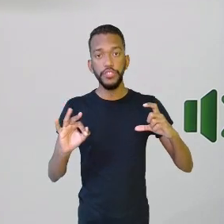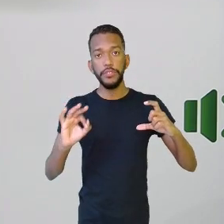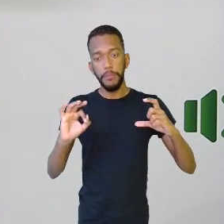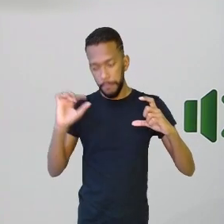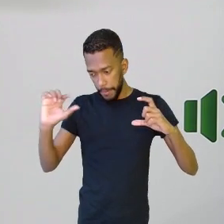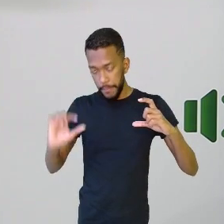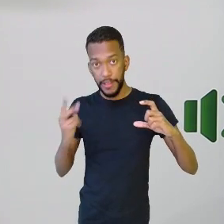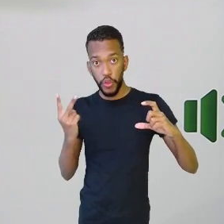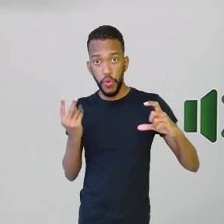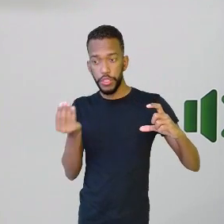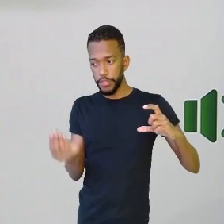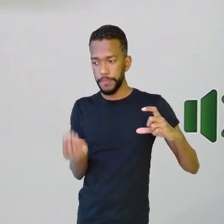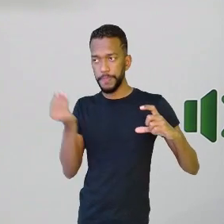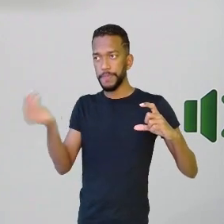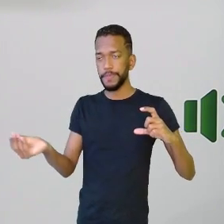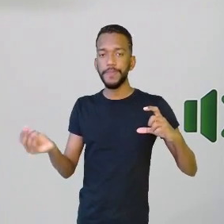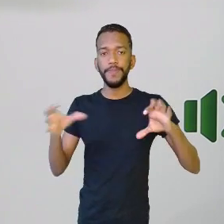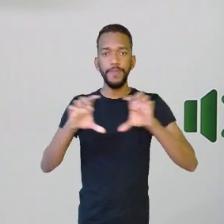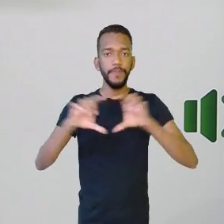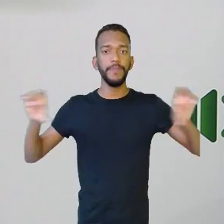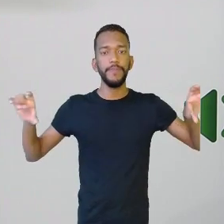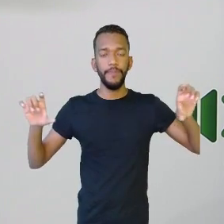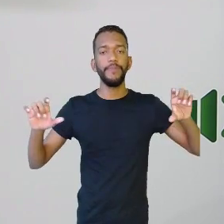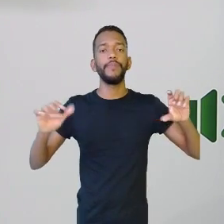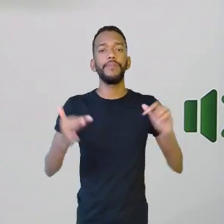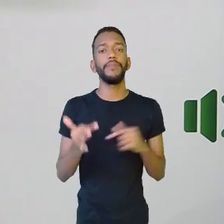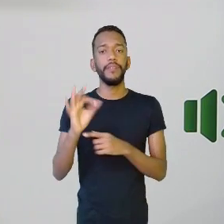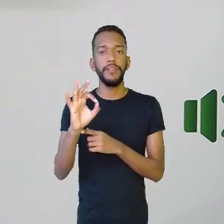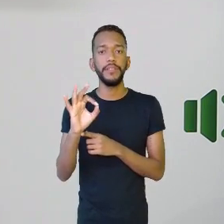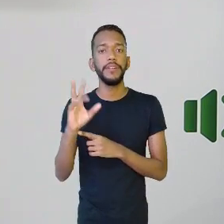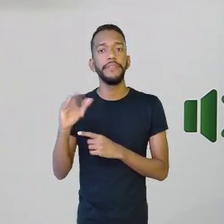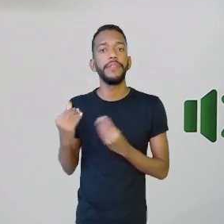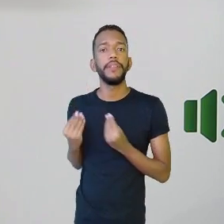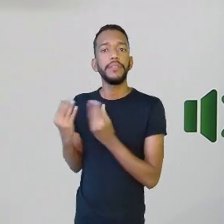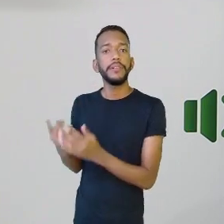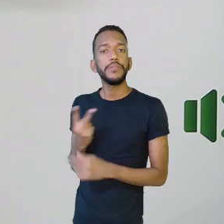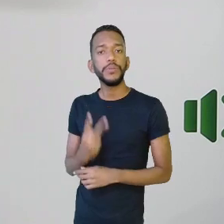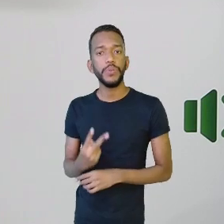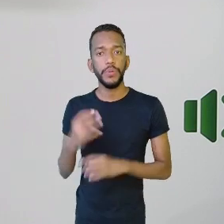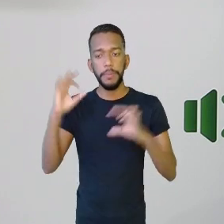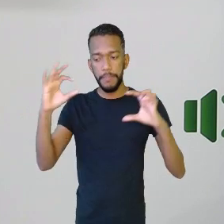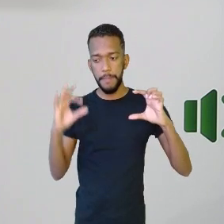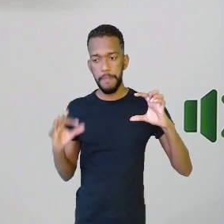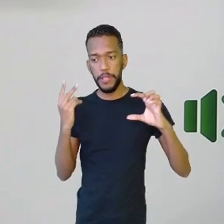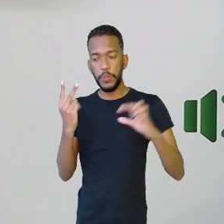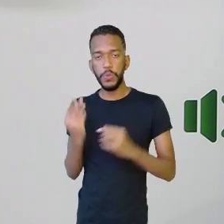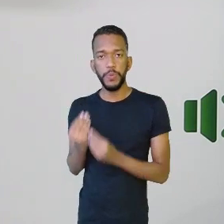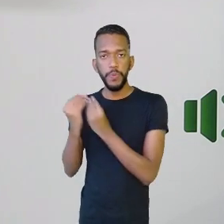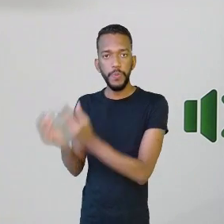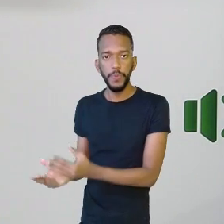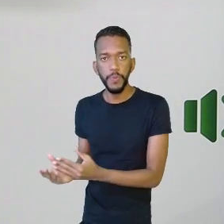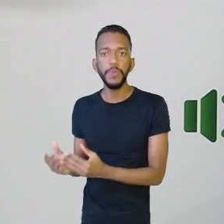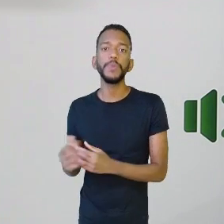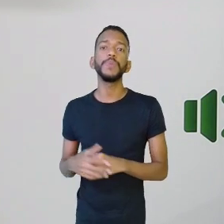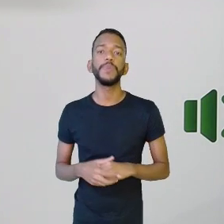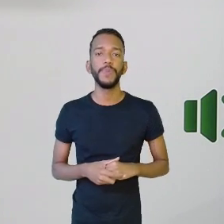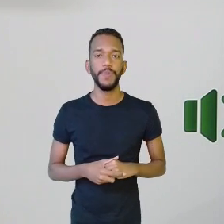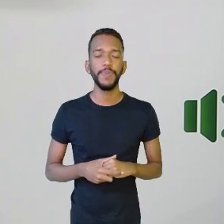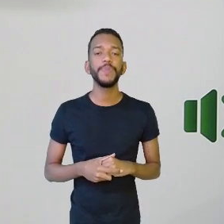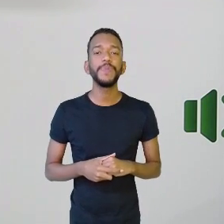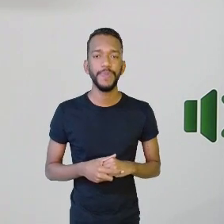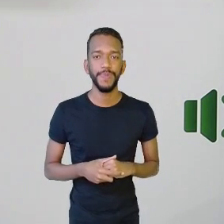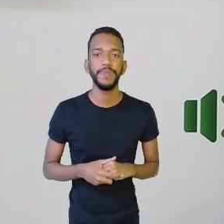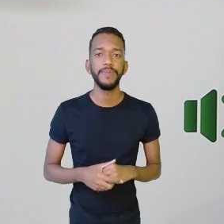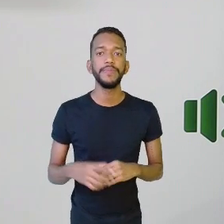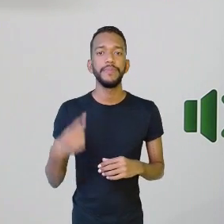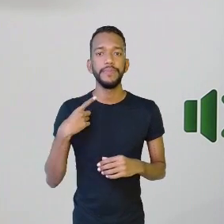Olha, o inteiro está dividido em 10 partes e Miguel vai dar 2 pedaços. Olha lá os pedacinhos marcados. A barra